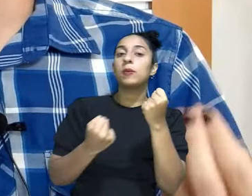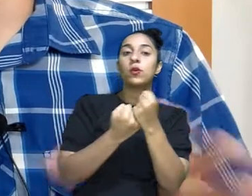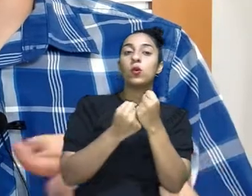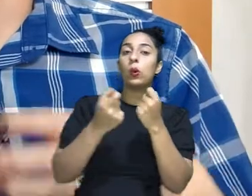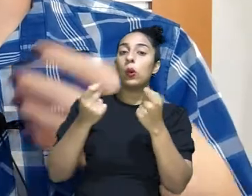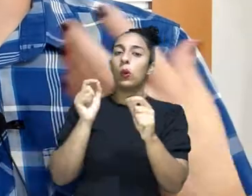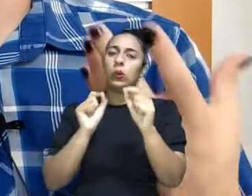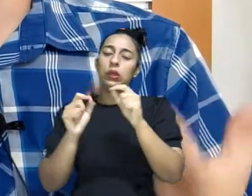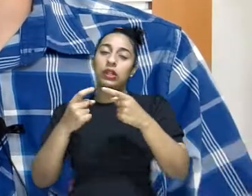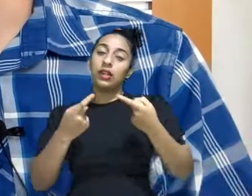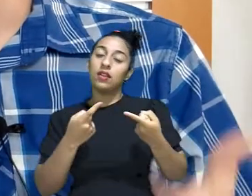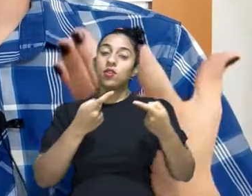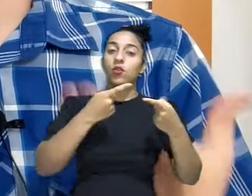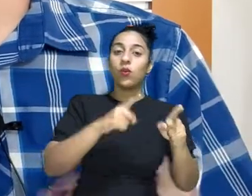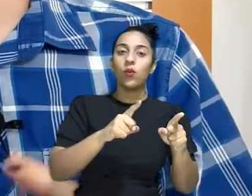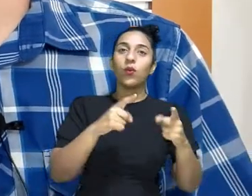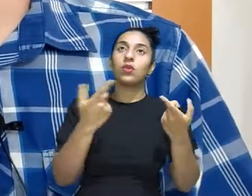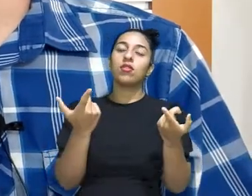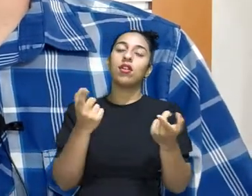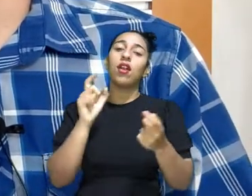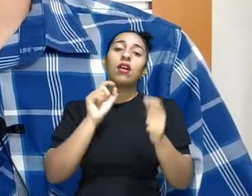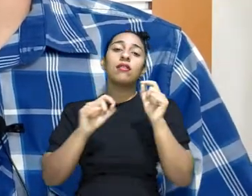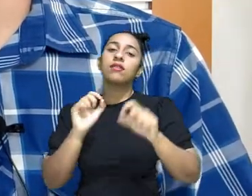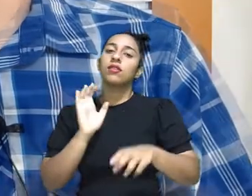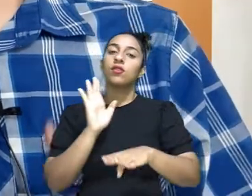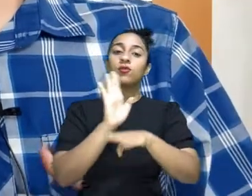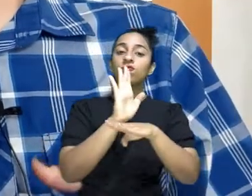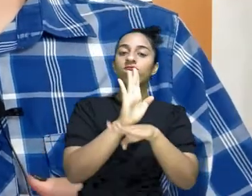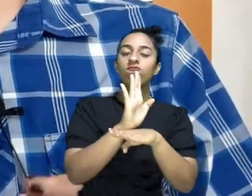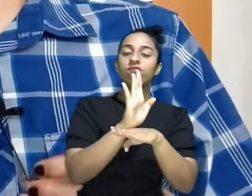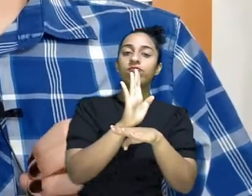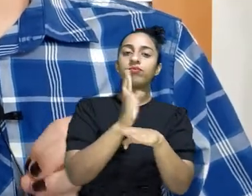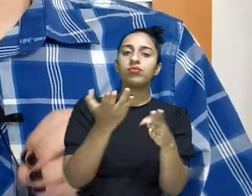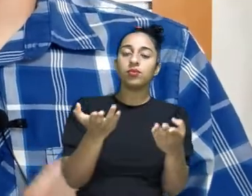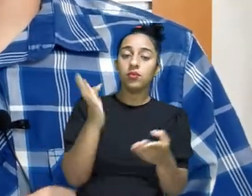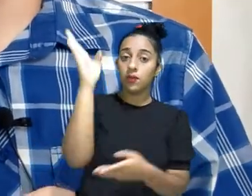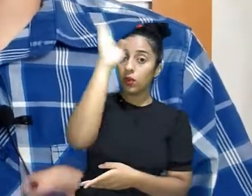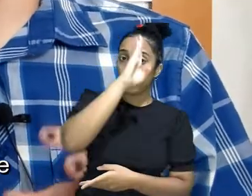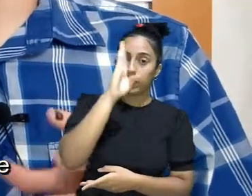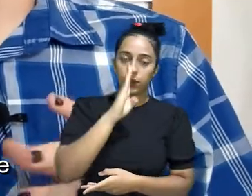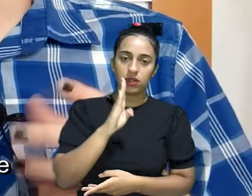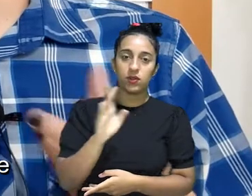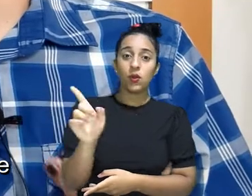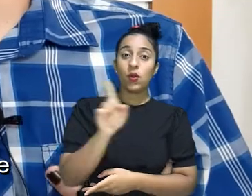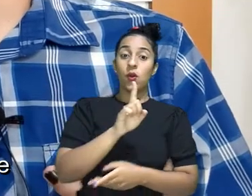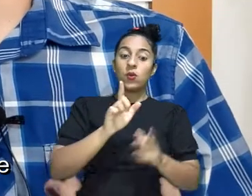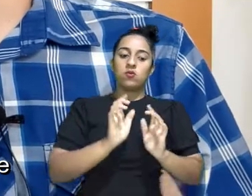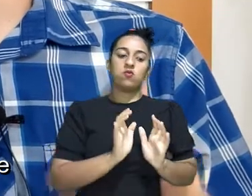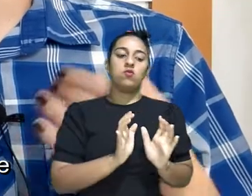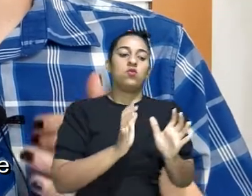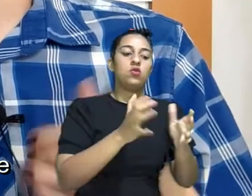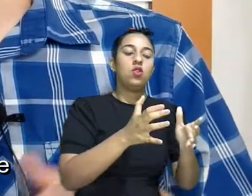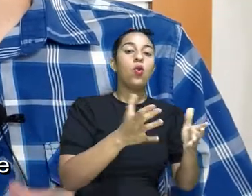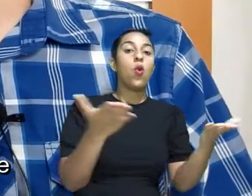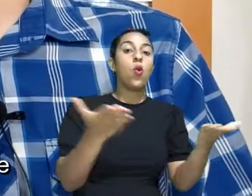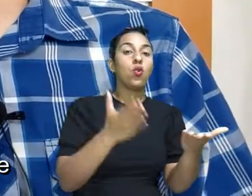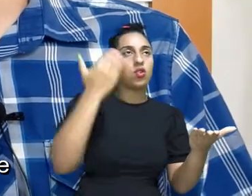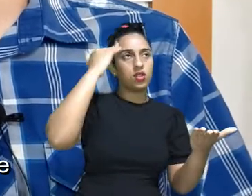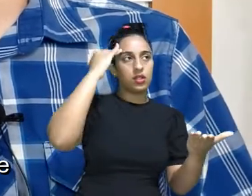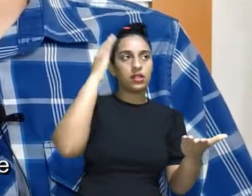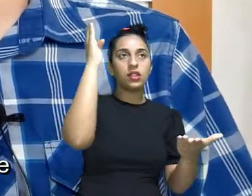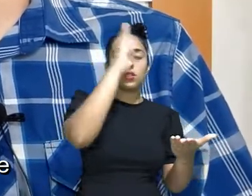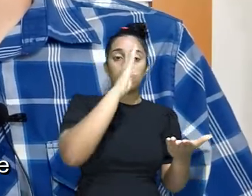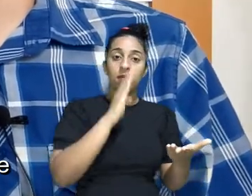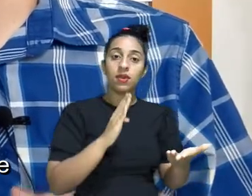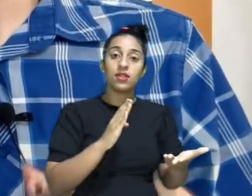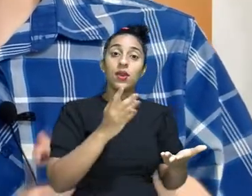acordo quem resistiu e quem contribuiu para as lutas de independência ocorre gente que o Brasil não era territorialmente o que a gente